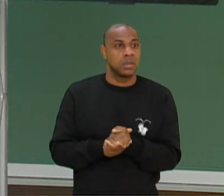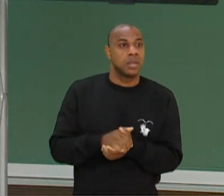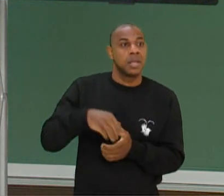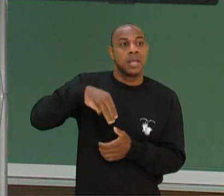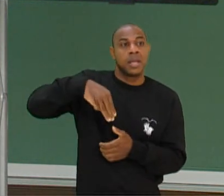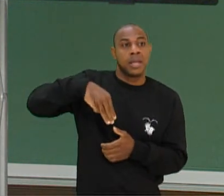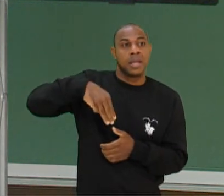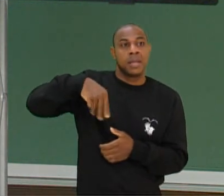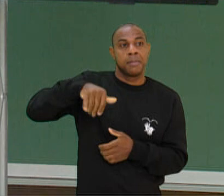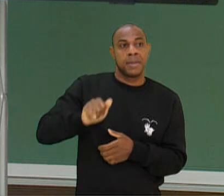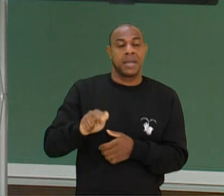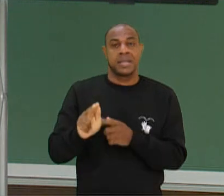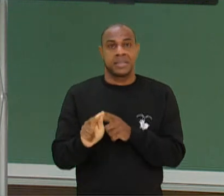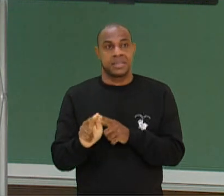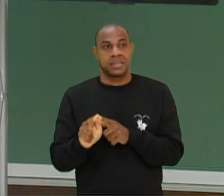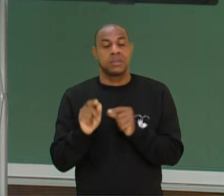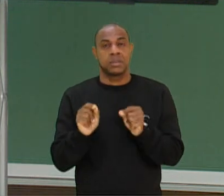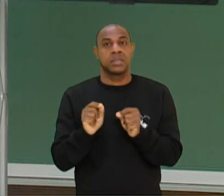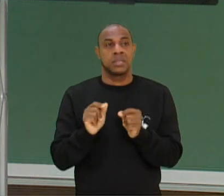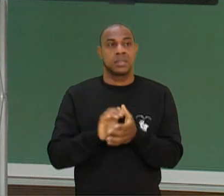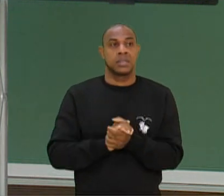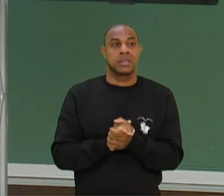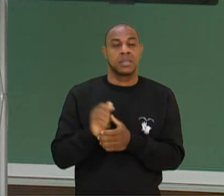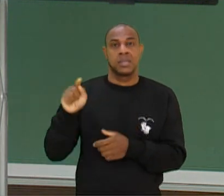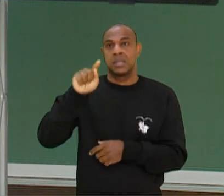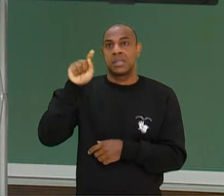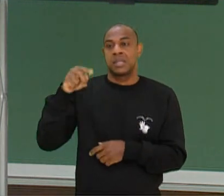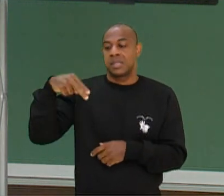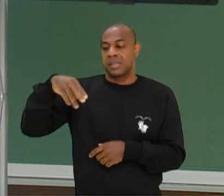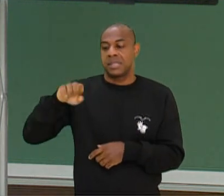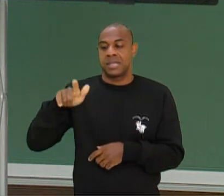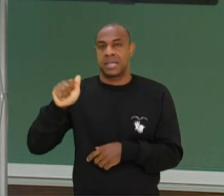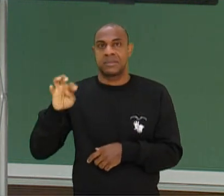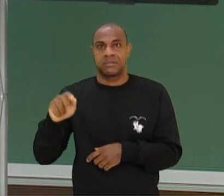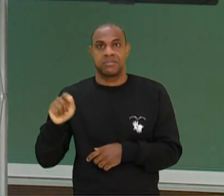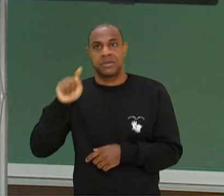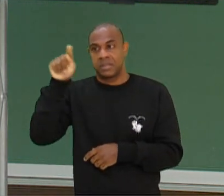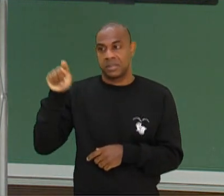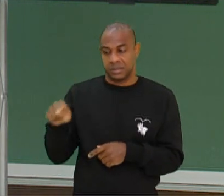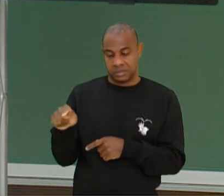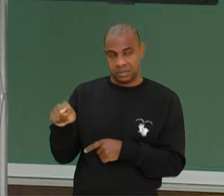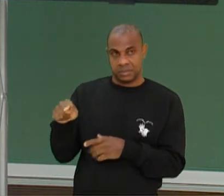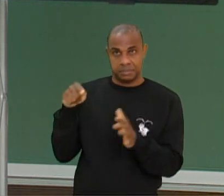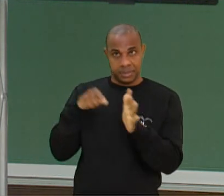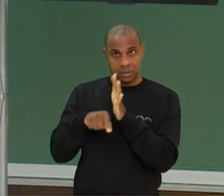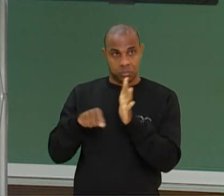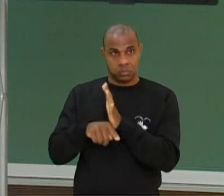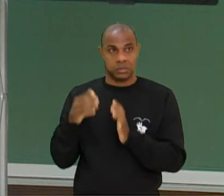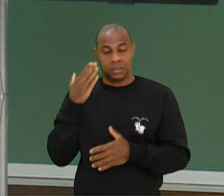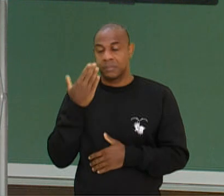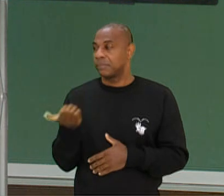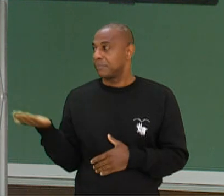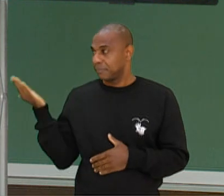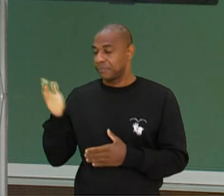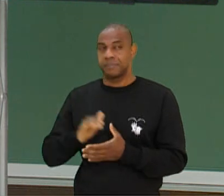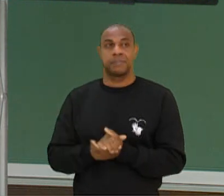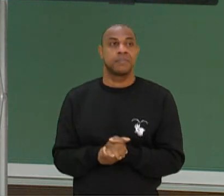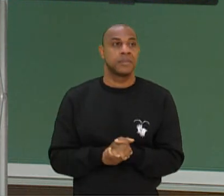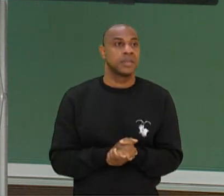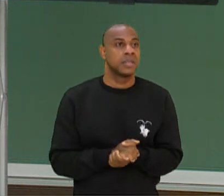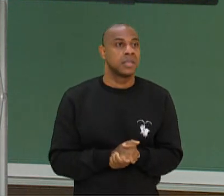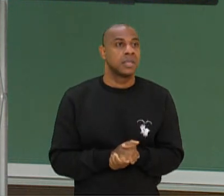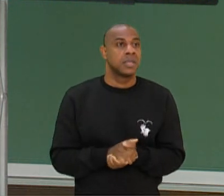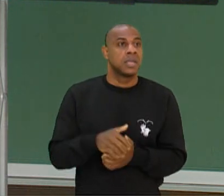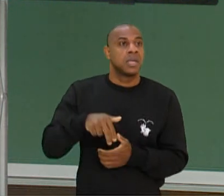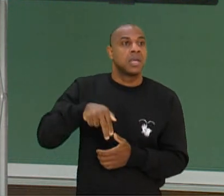not many or not much, seria o quê? Negativa e interrogativa. Que mais? Not